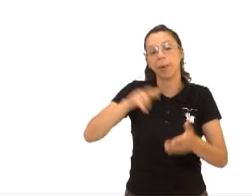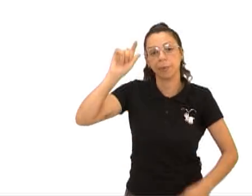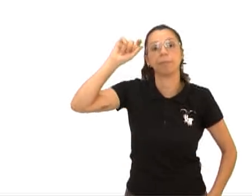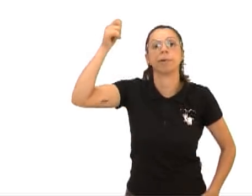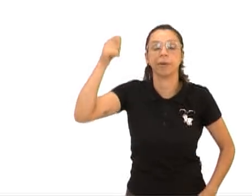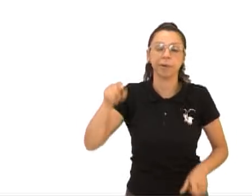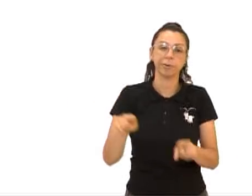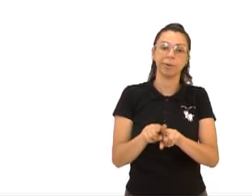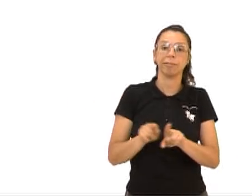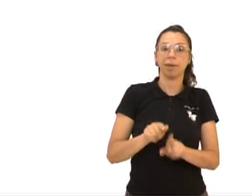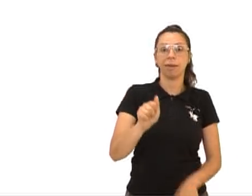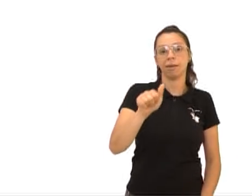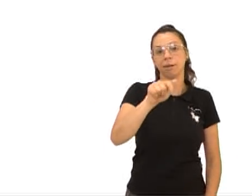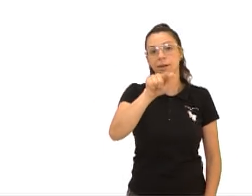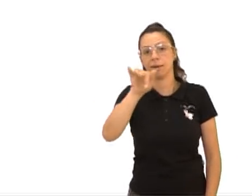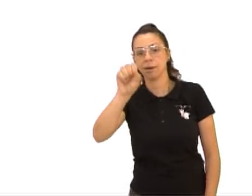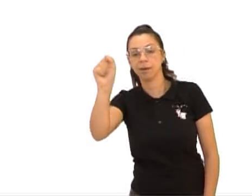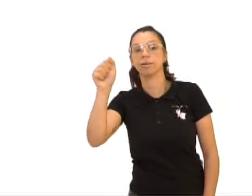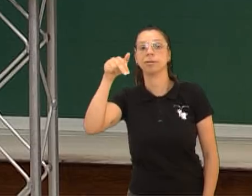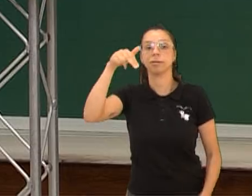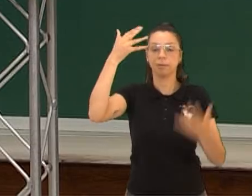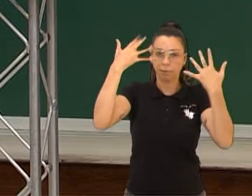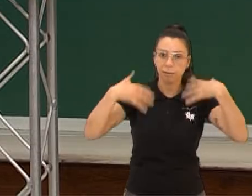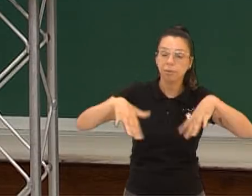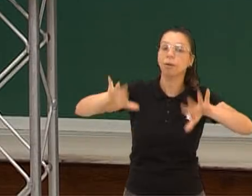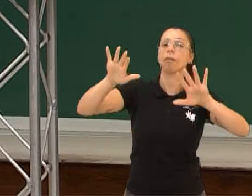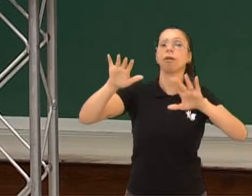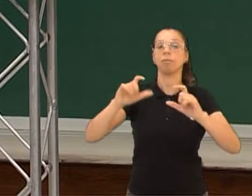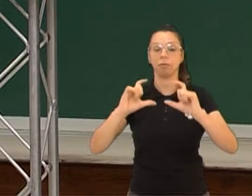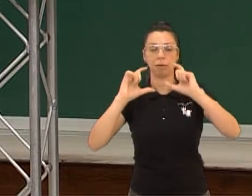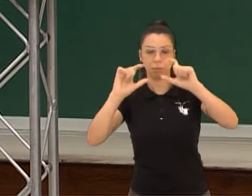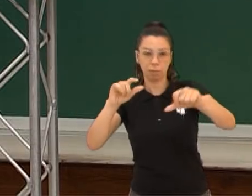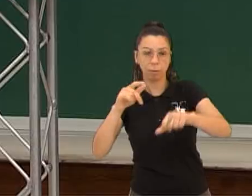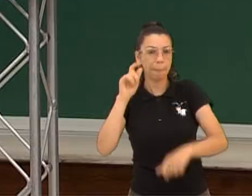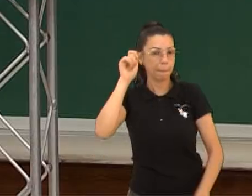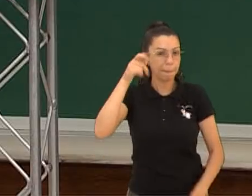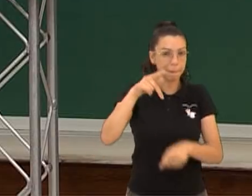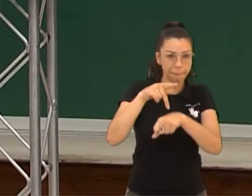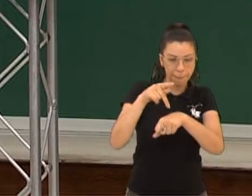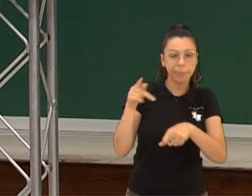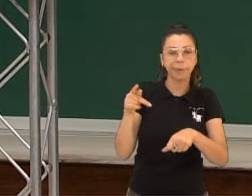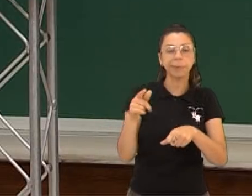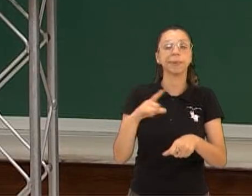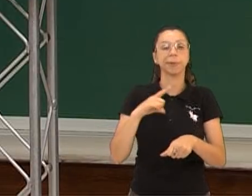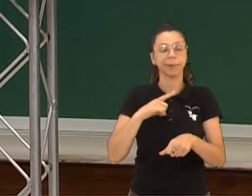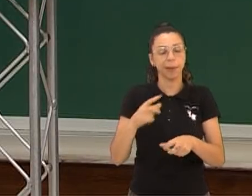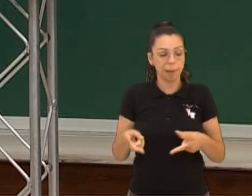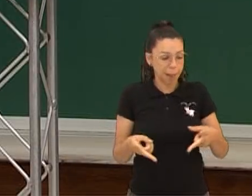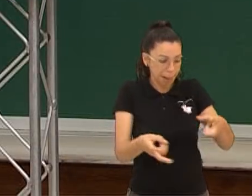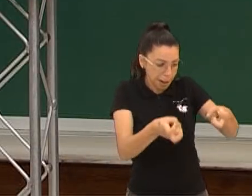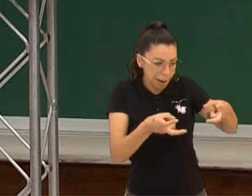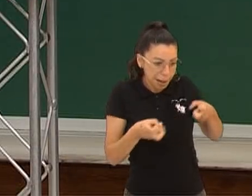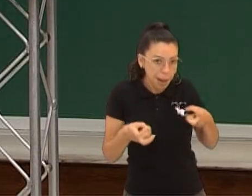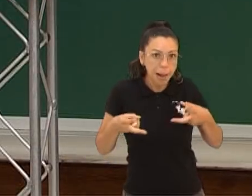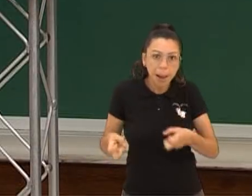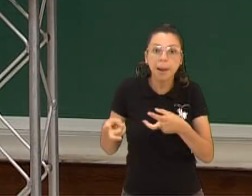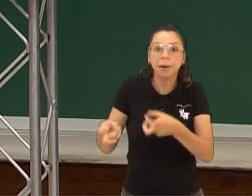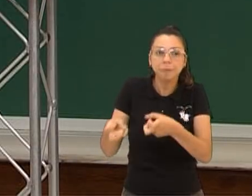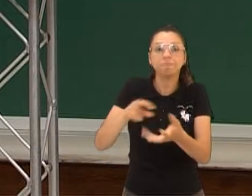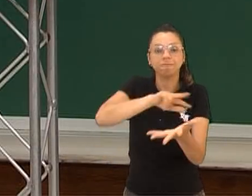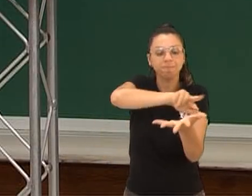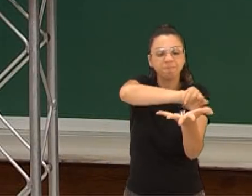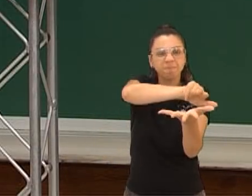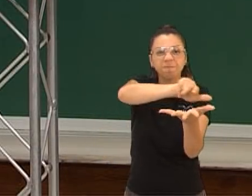natural, urânio, carvão. Então você tem uma infinidade de minerais sendo explorados